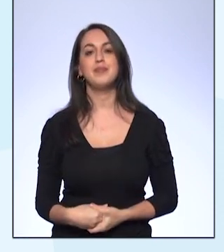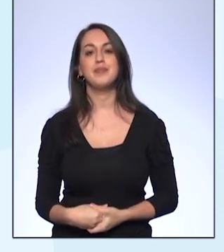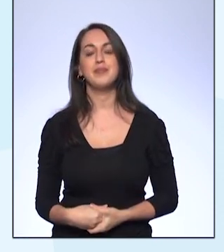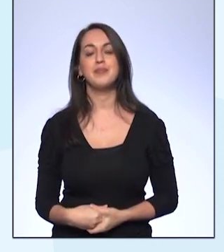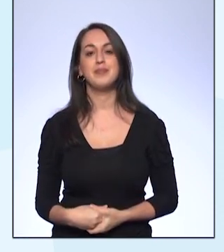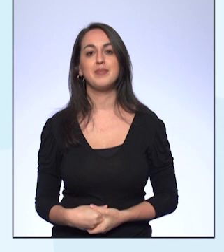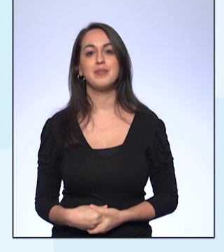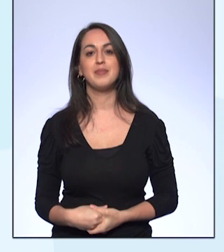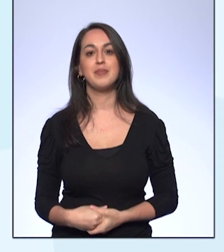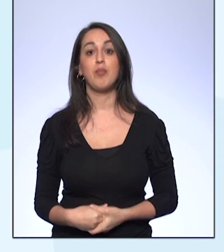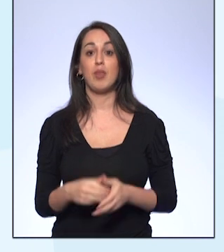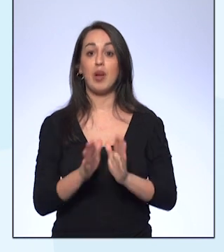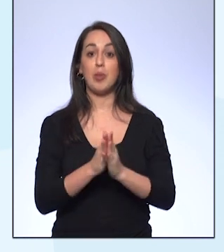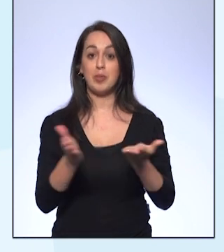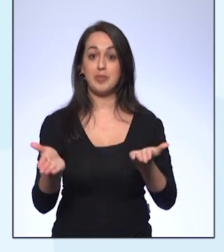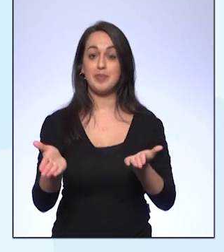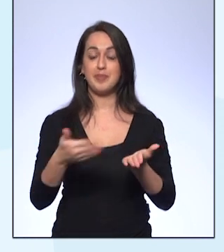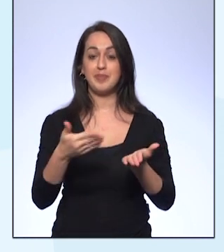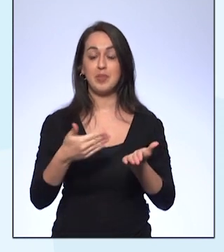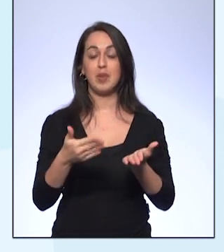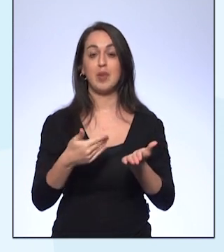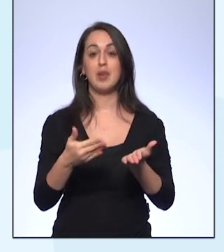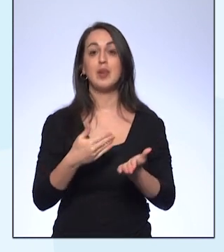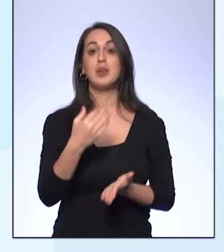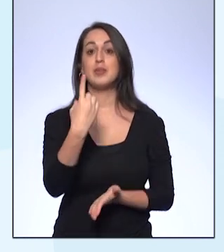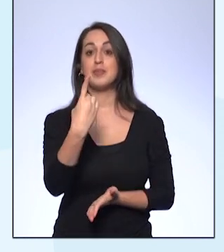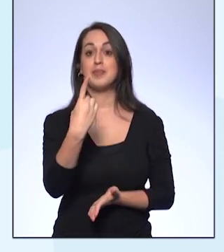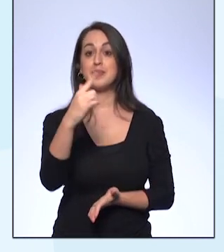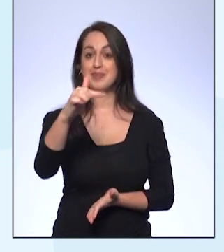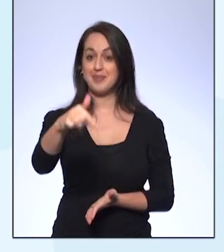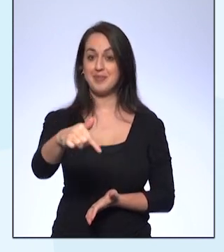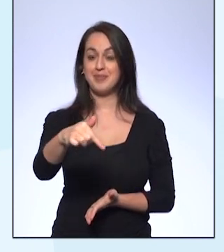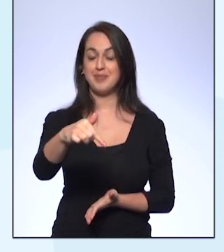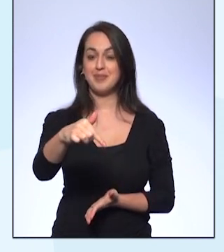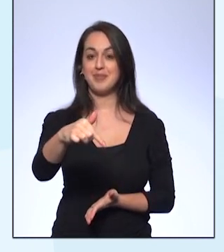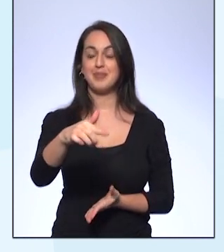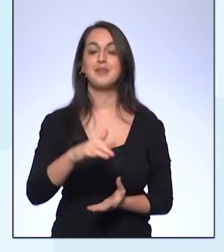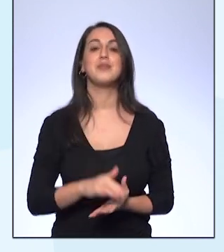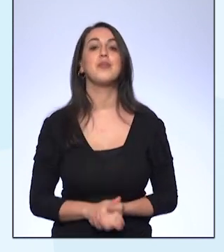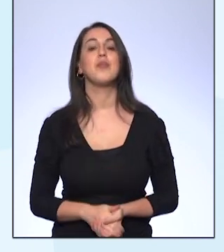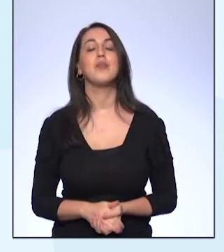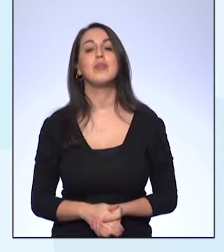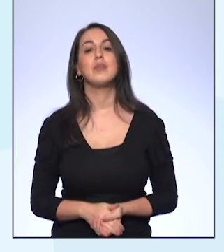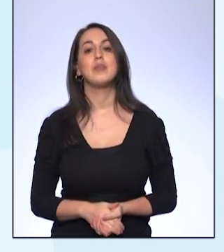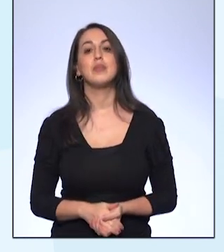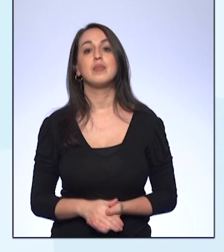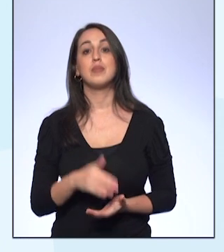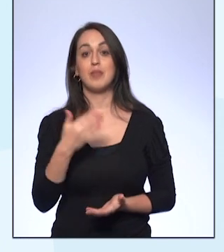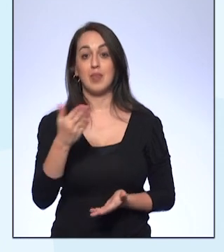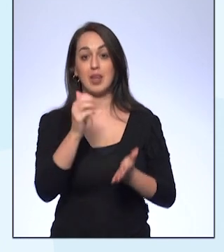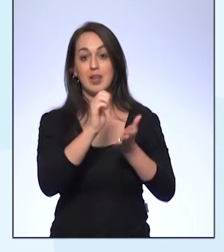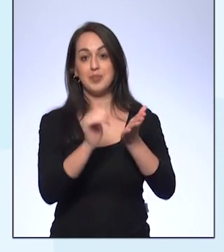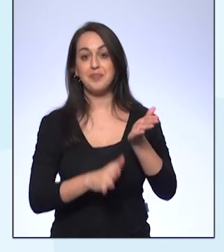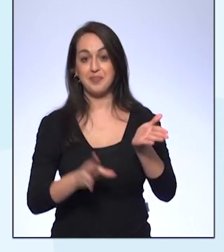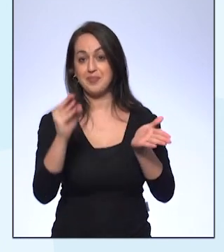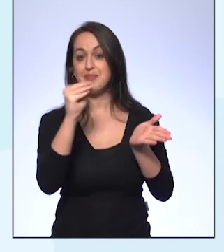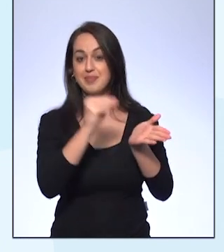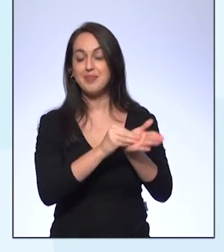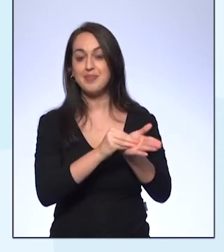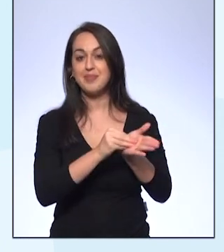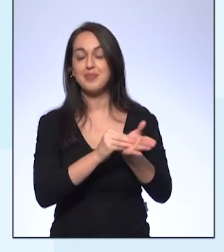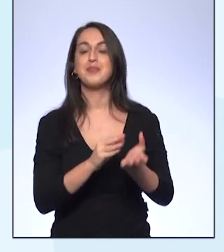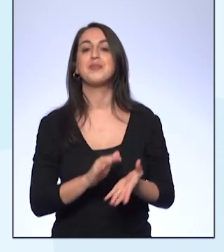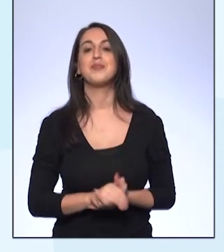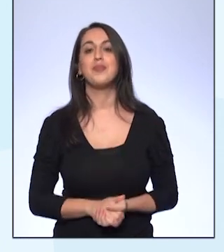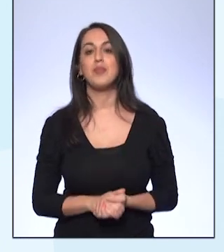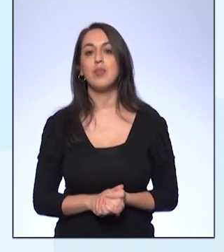bem. Abre o seu caderno do aluno lá na página 17, que essa atividade está lá.